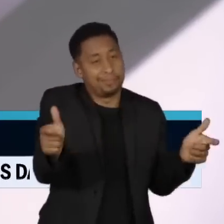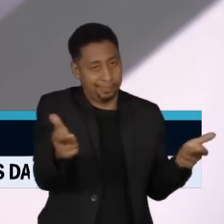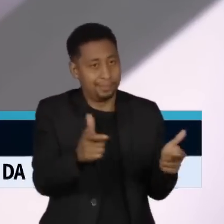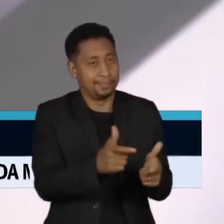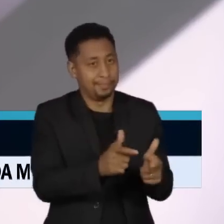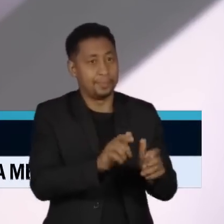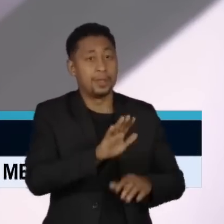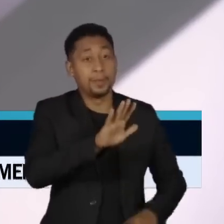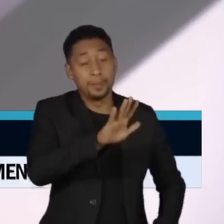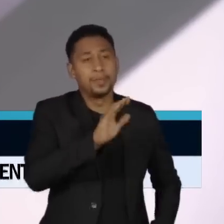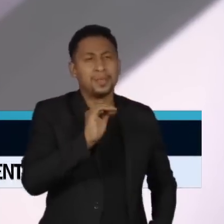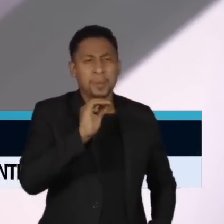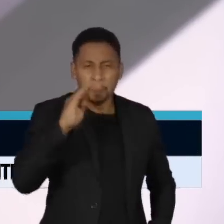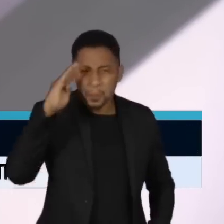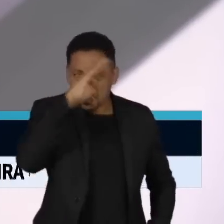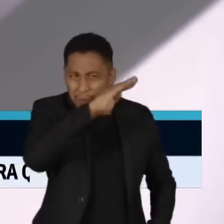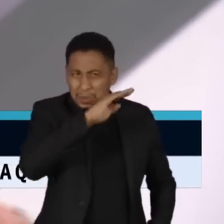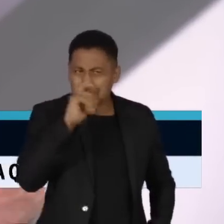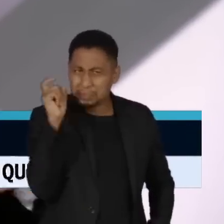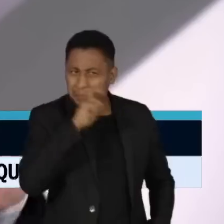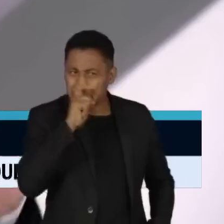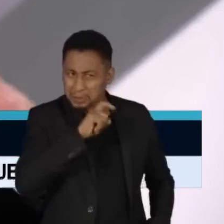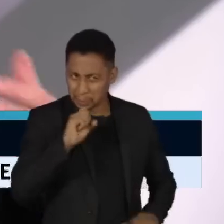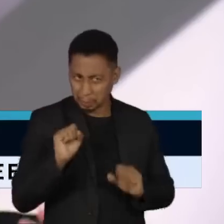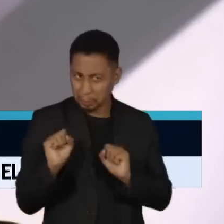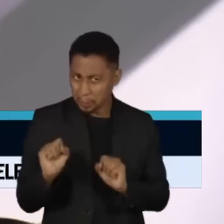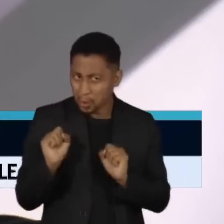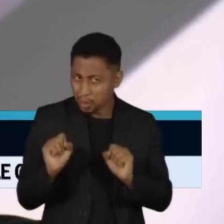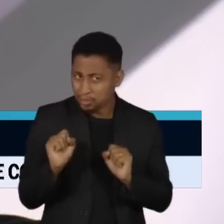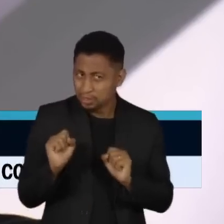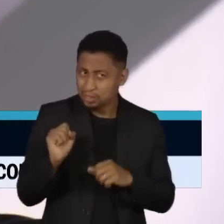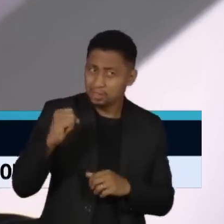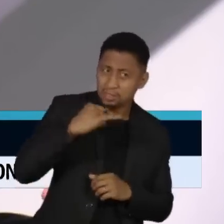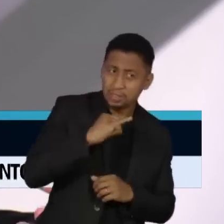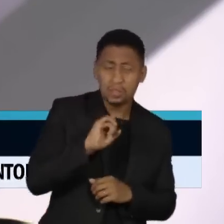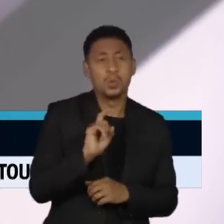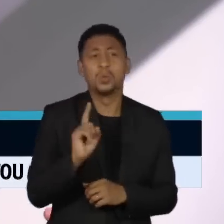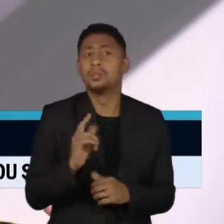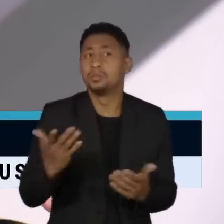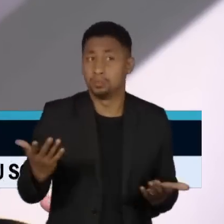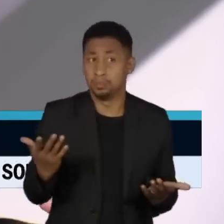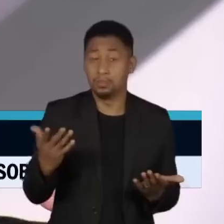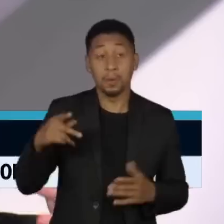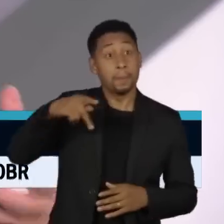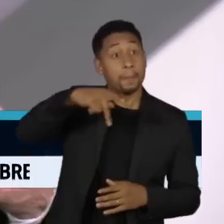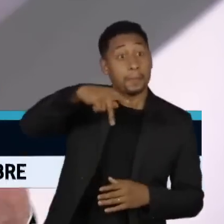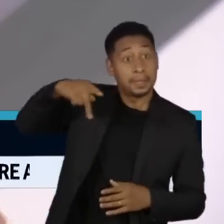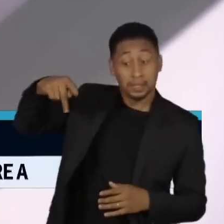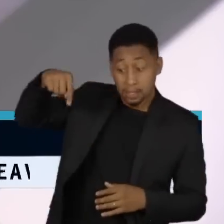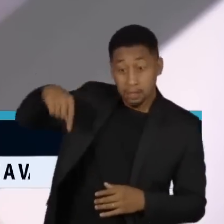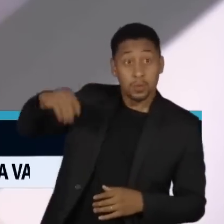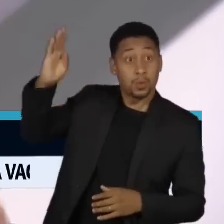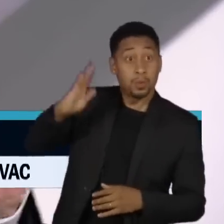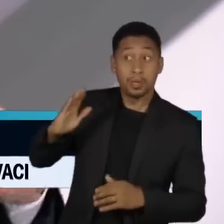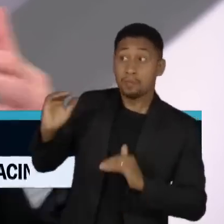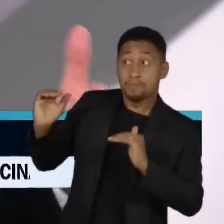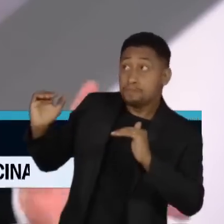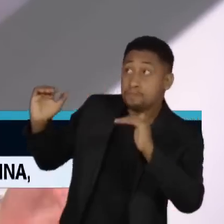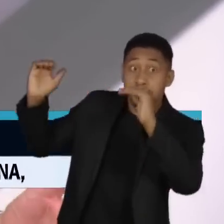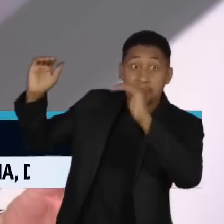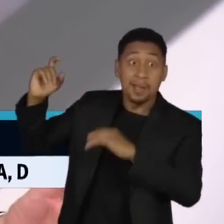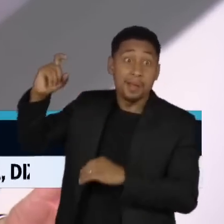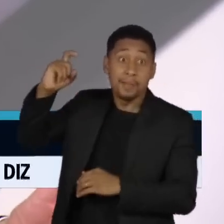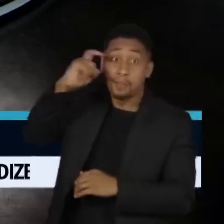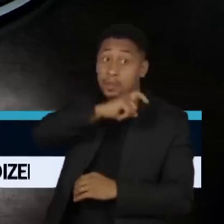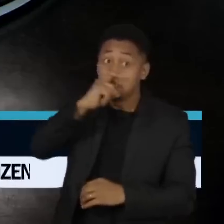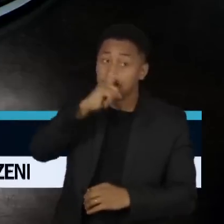um presidente da republicamente eu não pode quer dizer a figura do Presidente da República mentir quer dizer é grave e qual seria